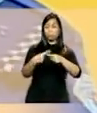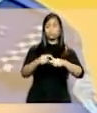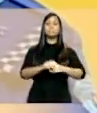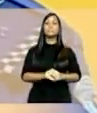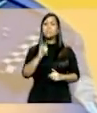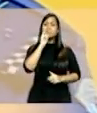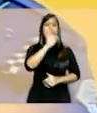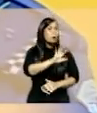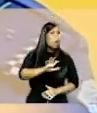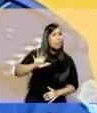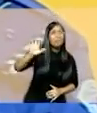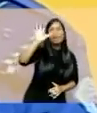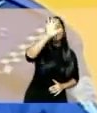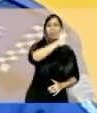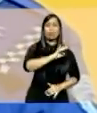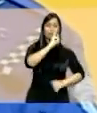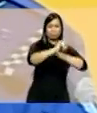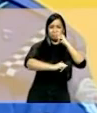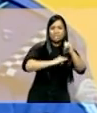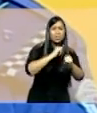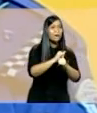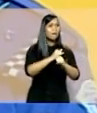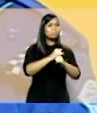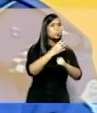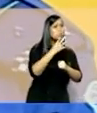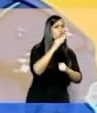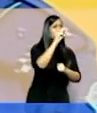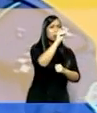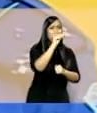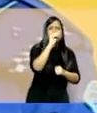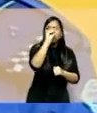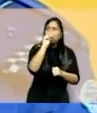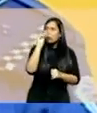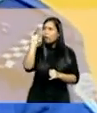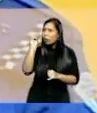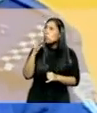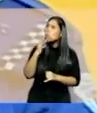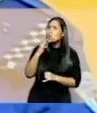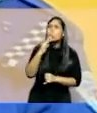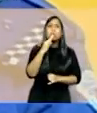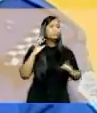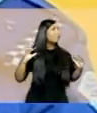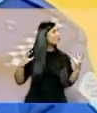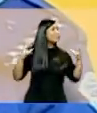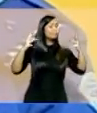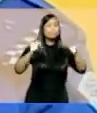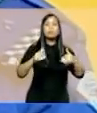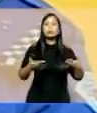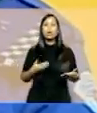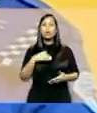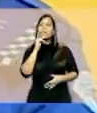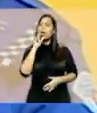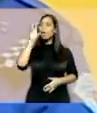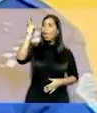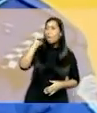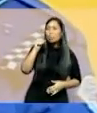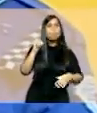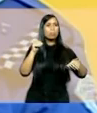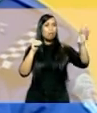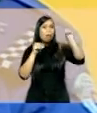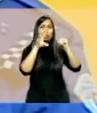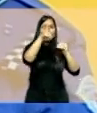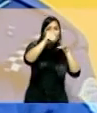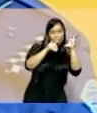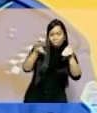é globalizado, tudo, a internet, tudo, as pessoas conhecem em todos os lugares virtualmente. Então eles vão pegando costumes de